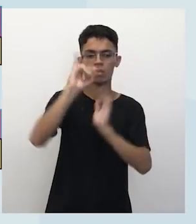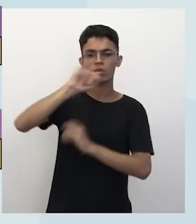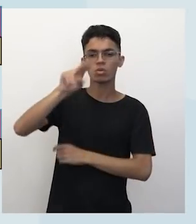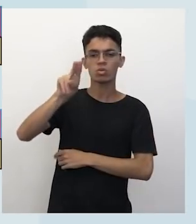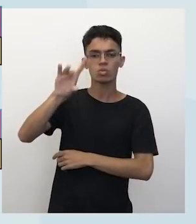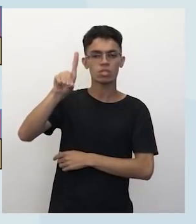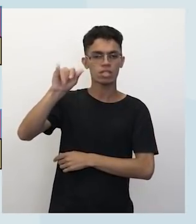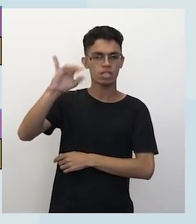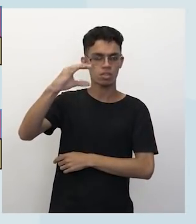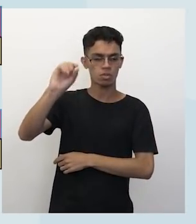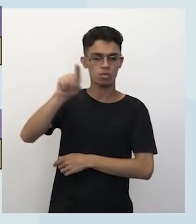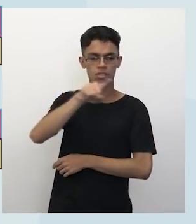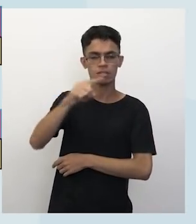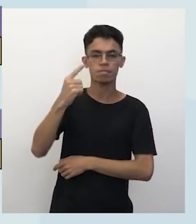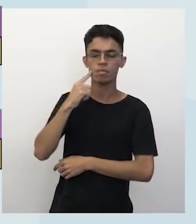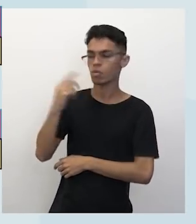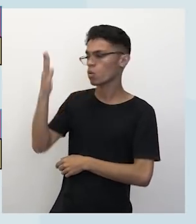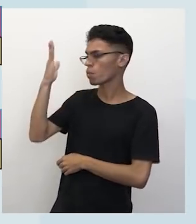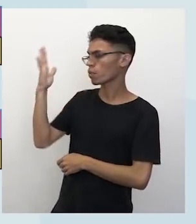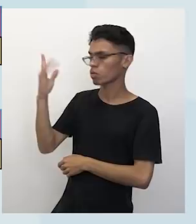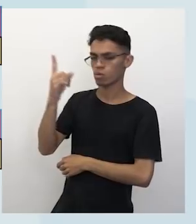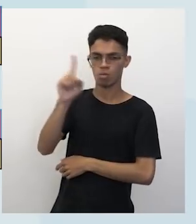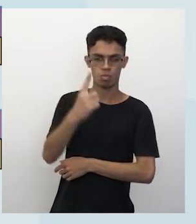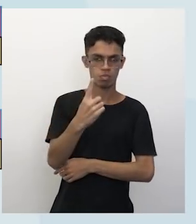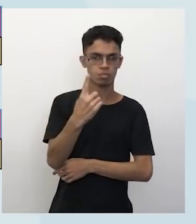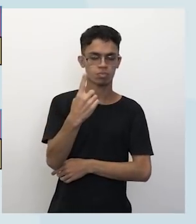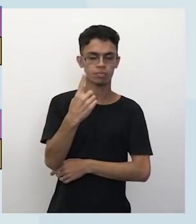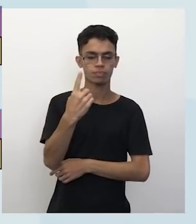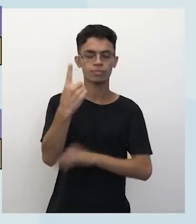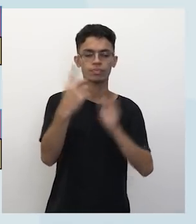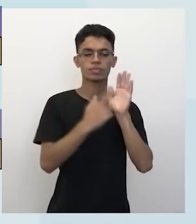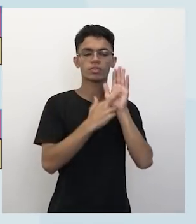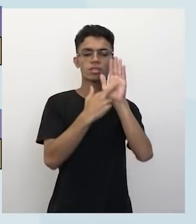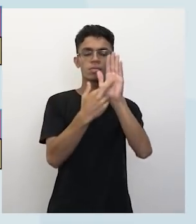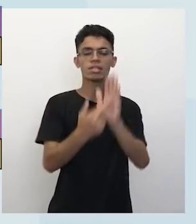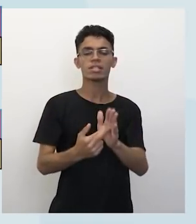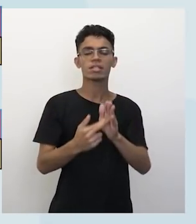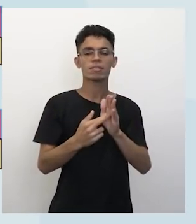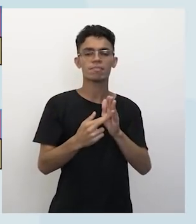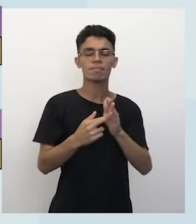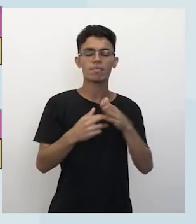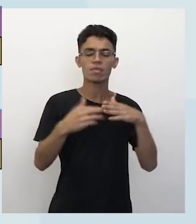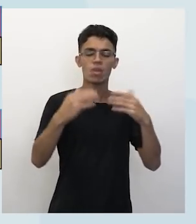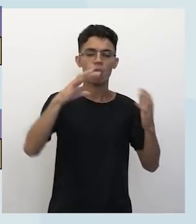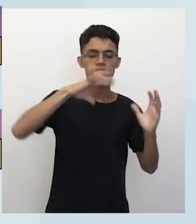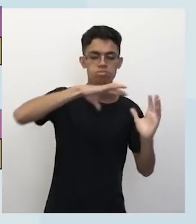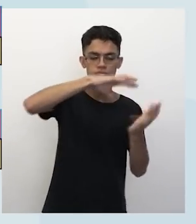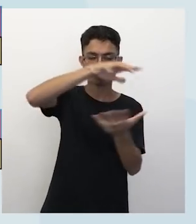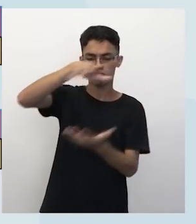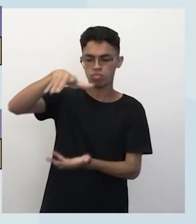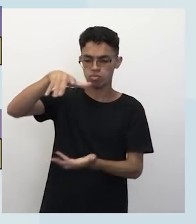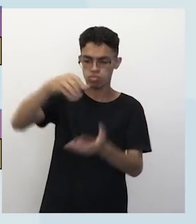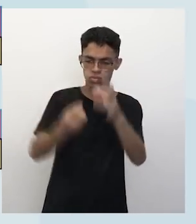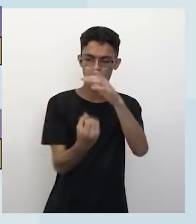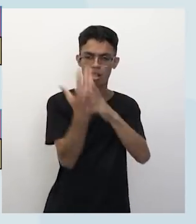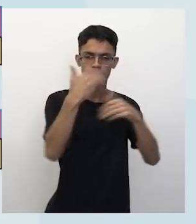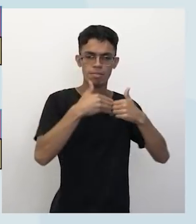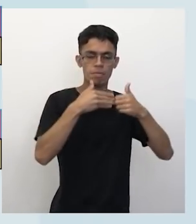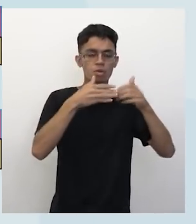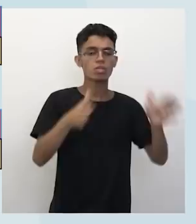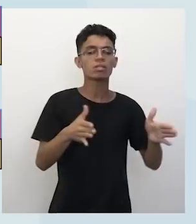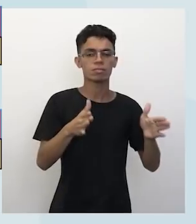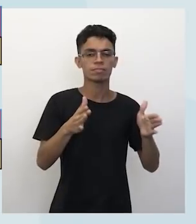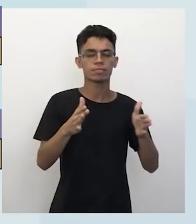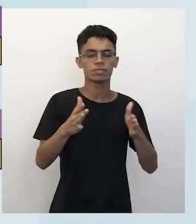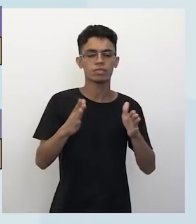ano 1? O ano 1 no calendário judaico, ele representa o começo do mundo. É quando, para os judeus, começou o mundo.